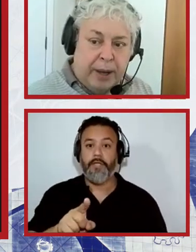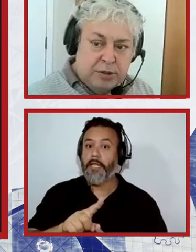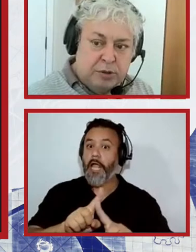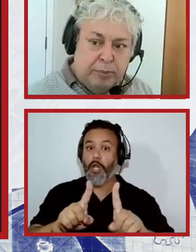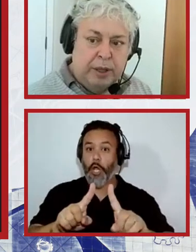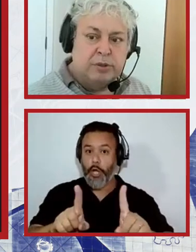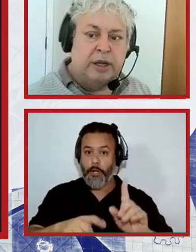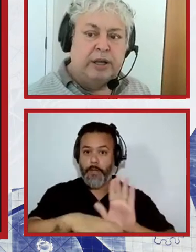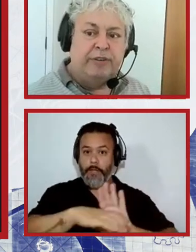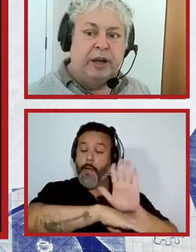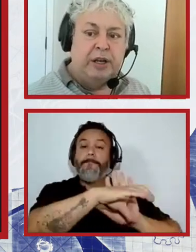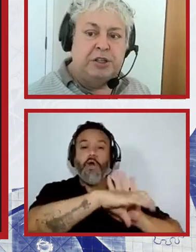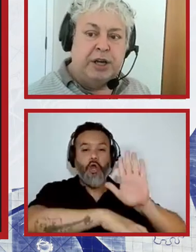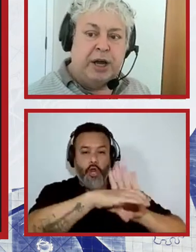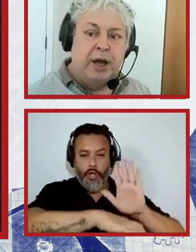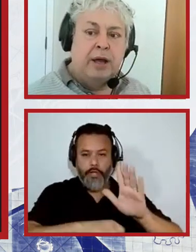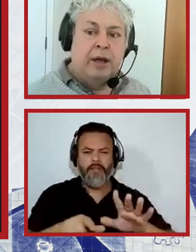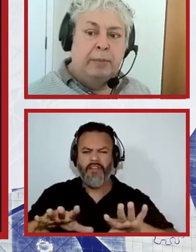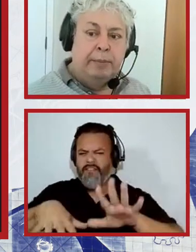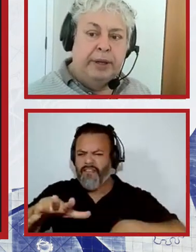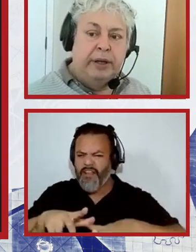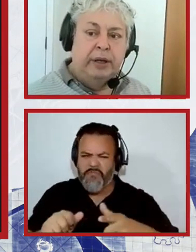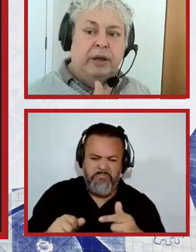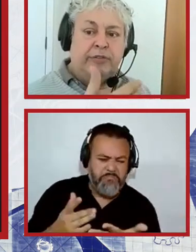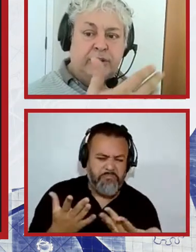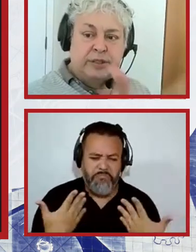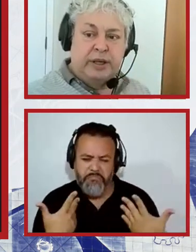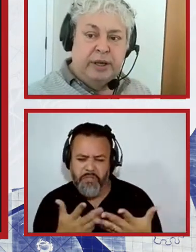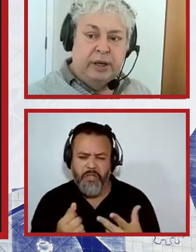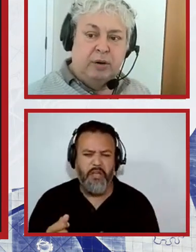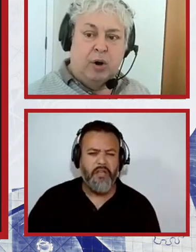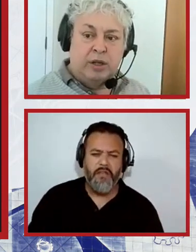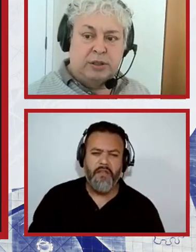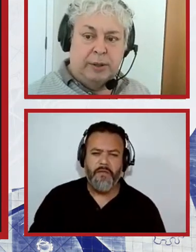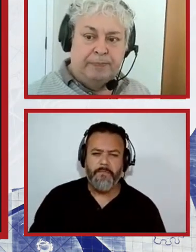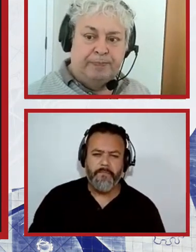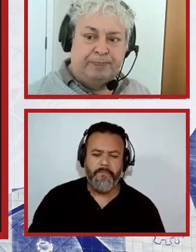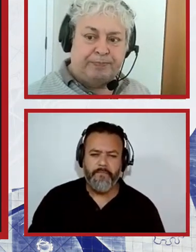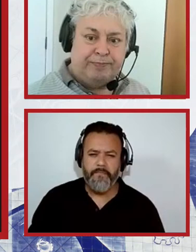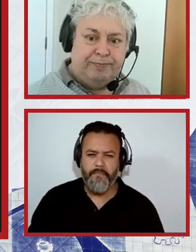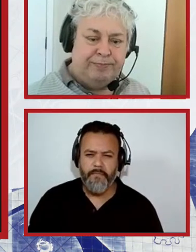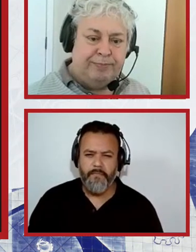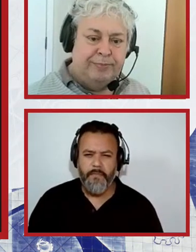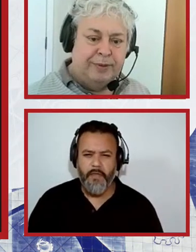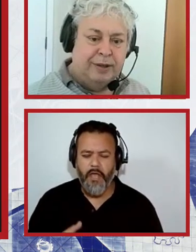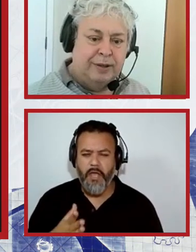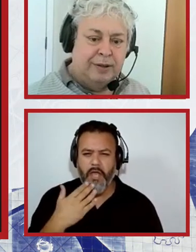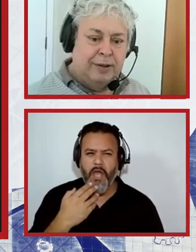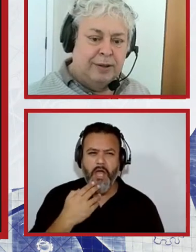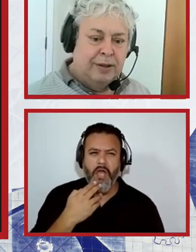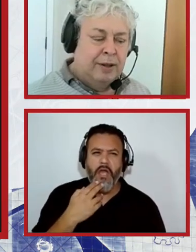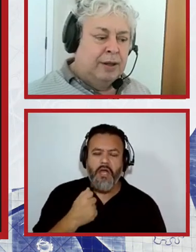alguma coisa mais ou menos equivalente a mim, você, gosta.